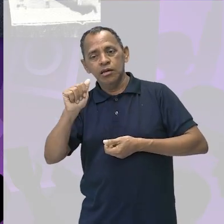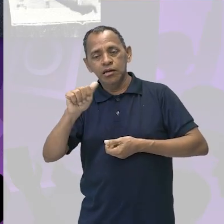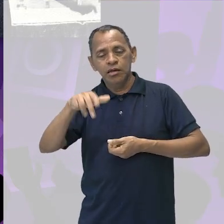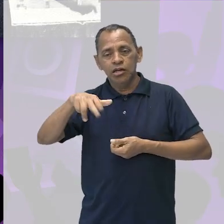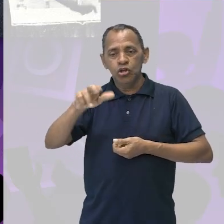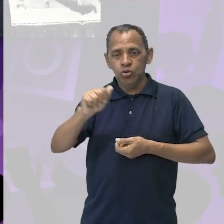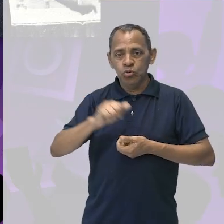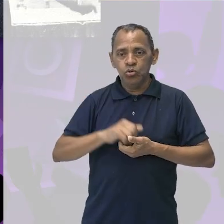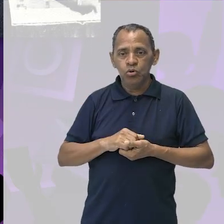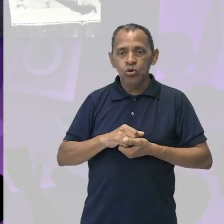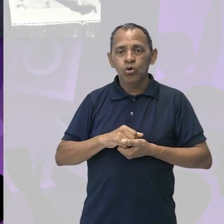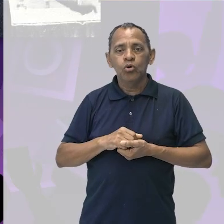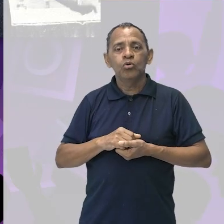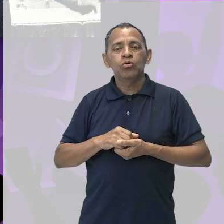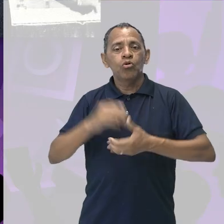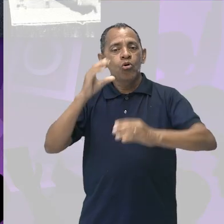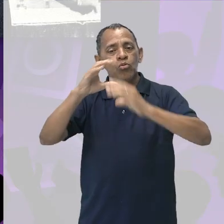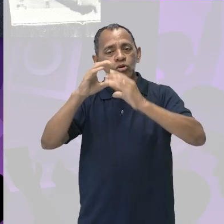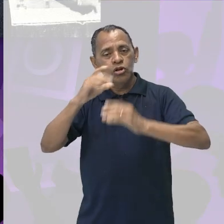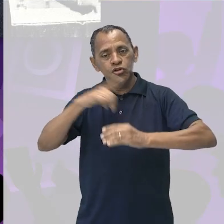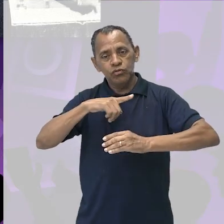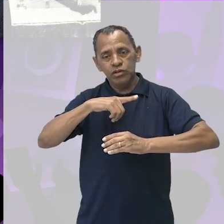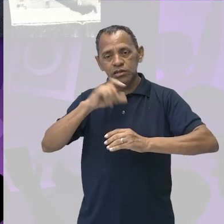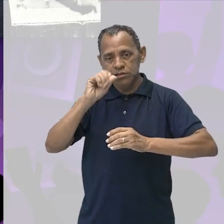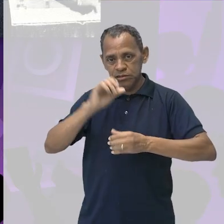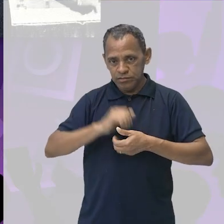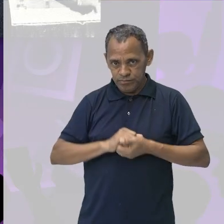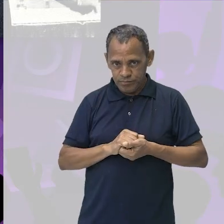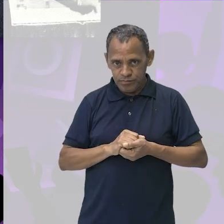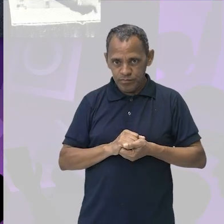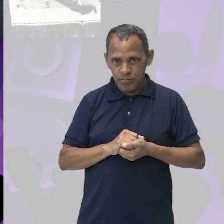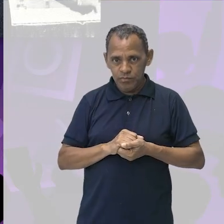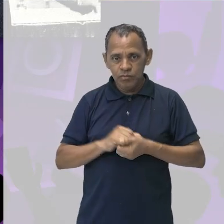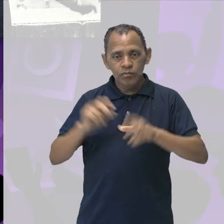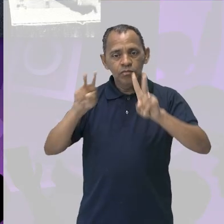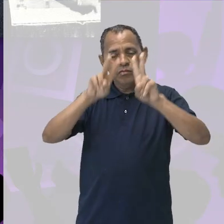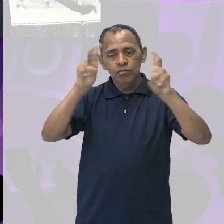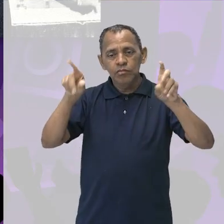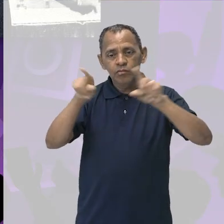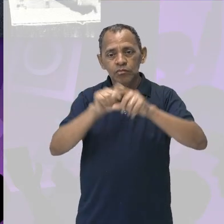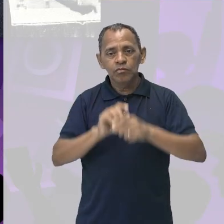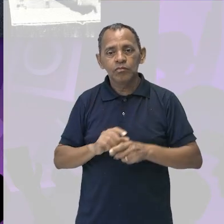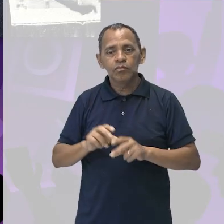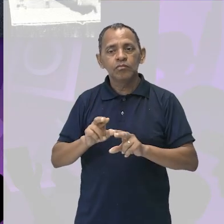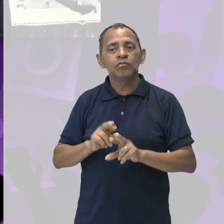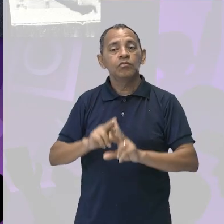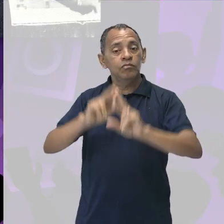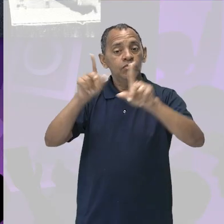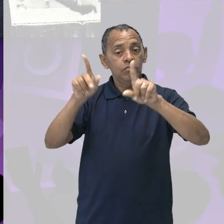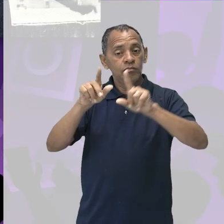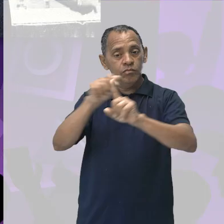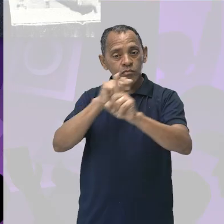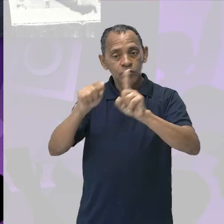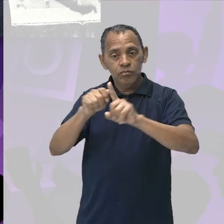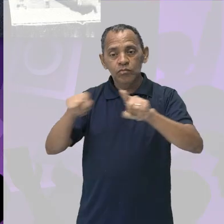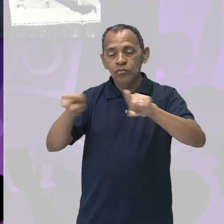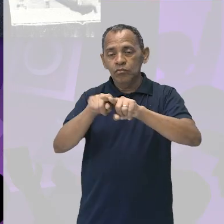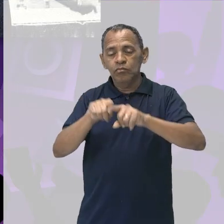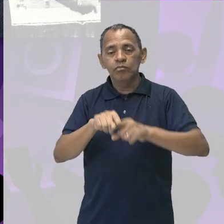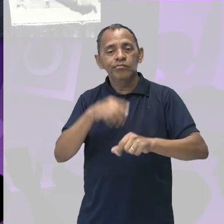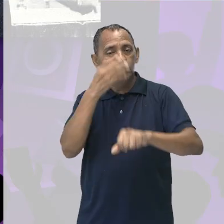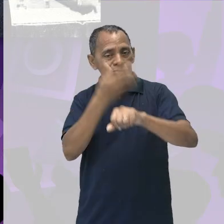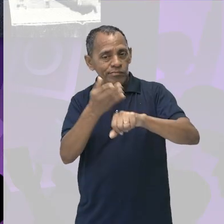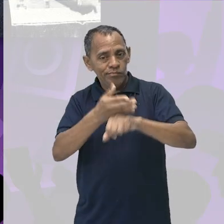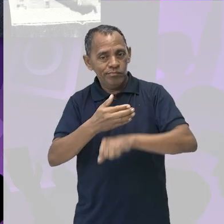com os marcianos. Ela falava sobre as diferenças sociais e também sobre o regime